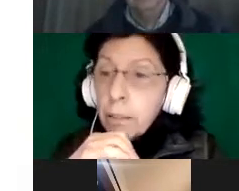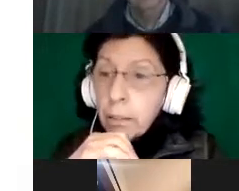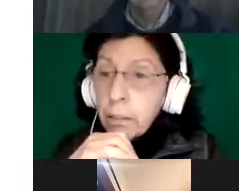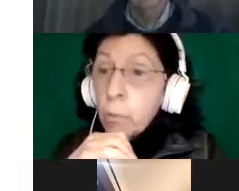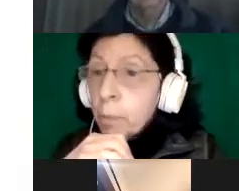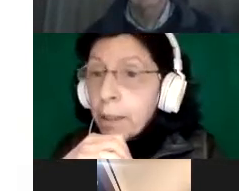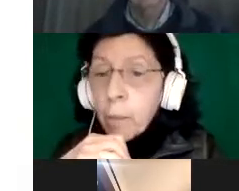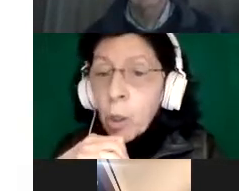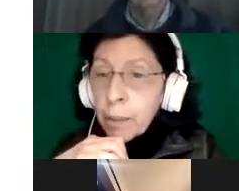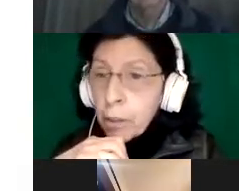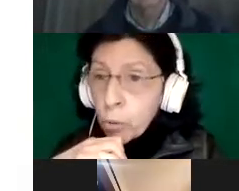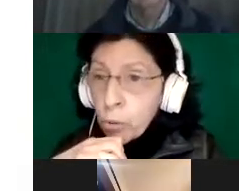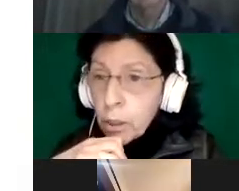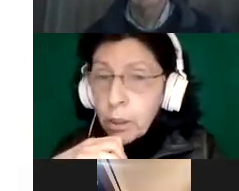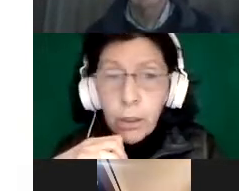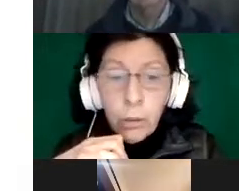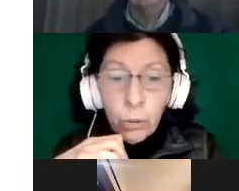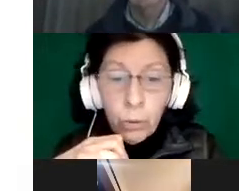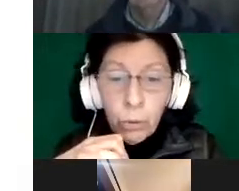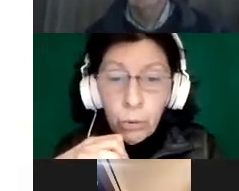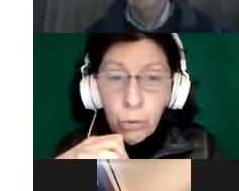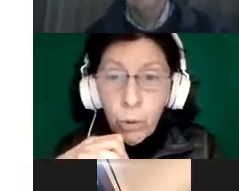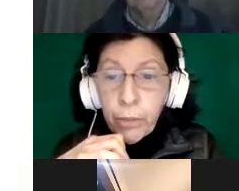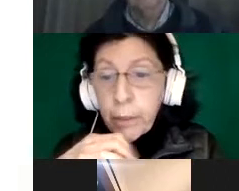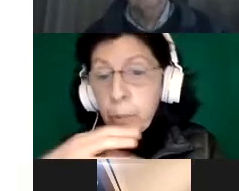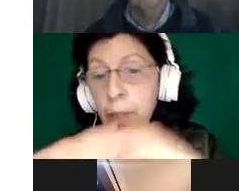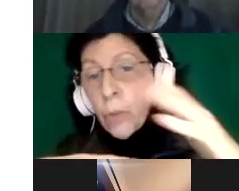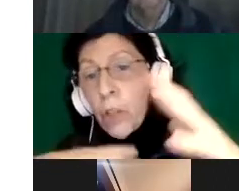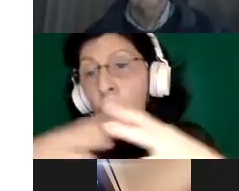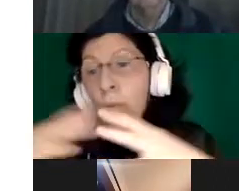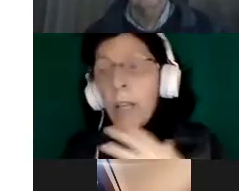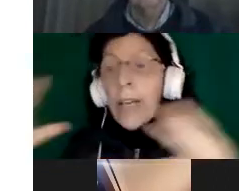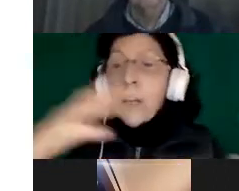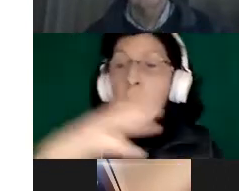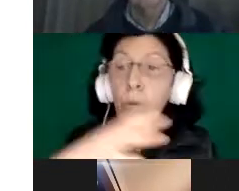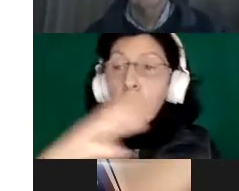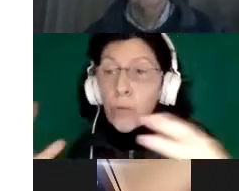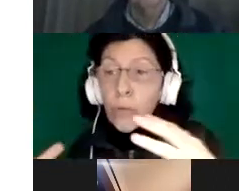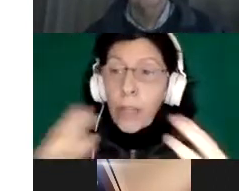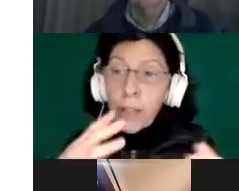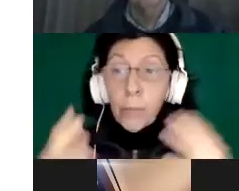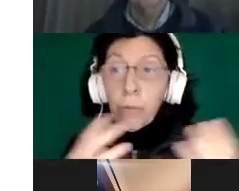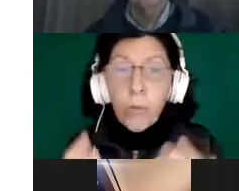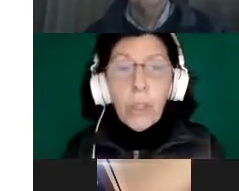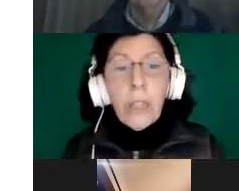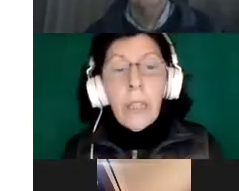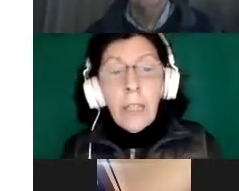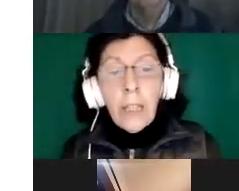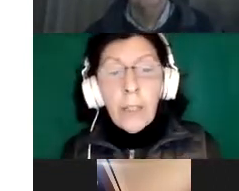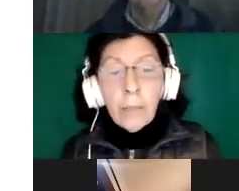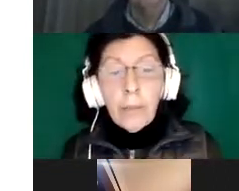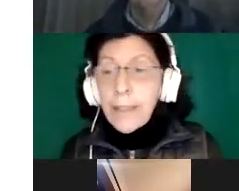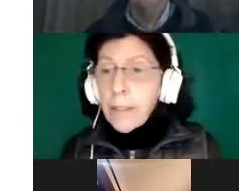compreender muito bem a maior parte da estrutura do convento. E, portanto, isto ajudou-nos, esta metodologia,